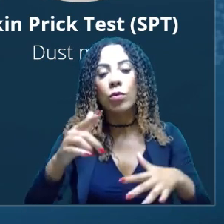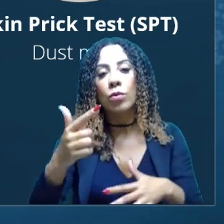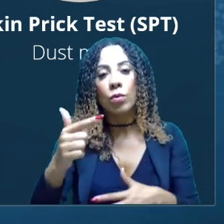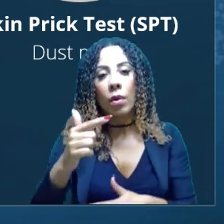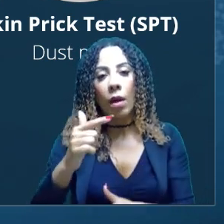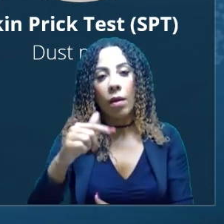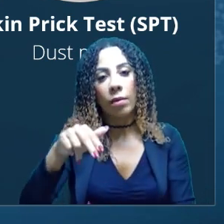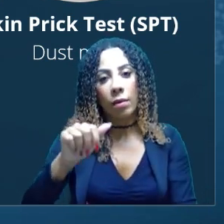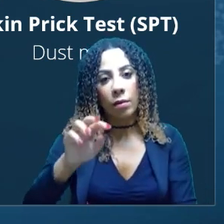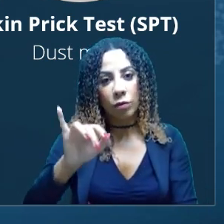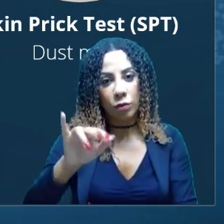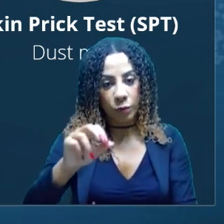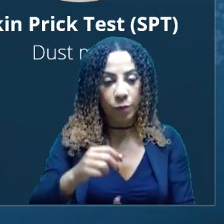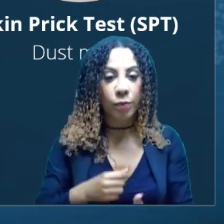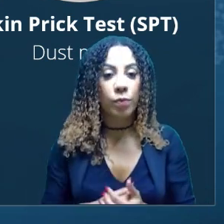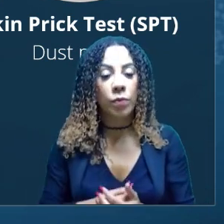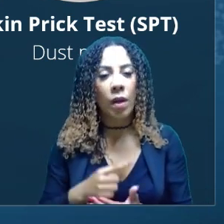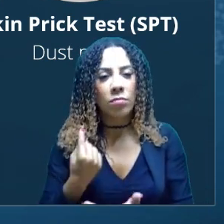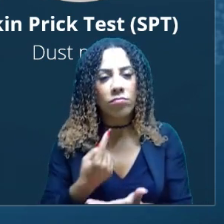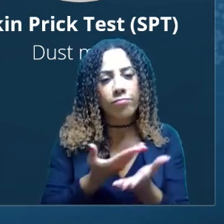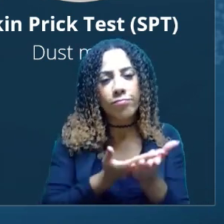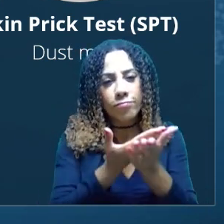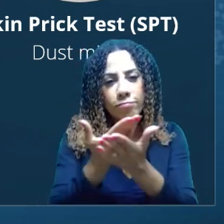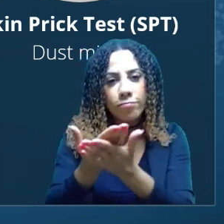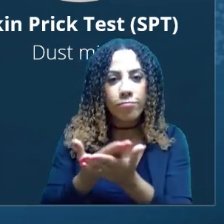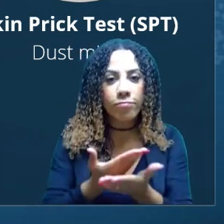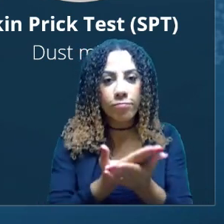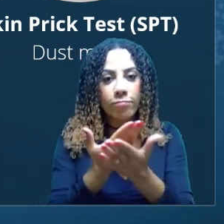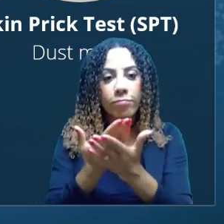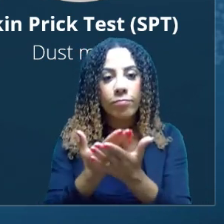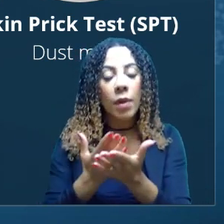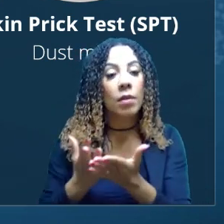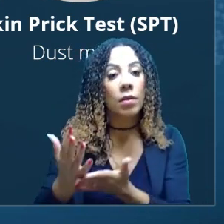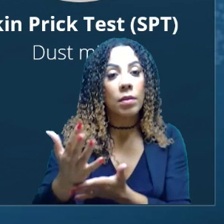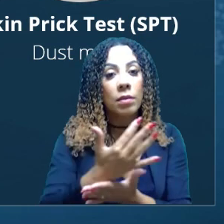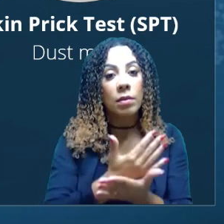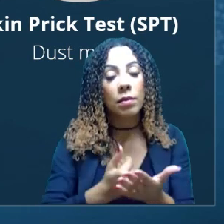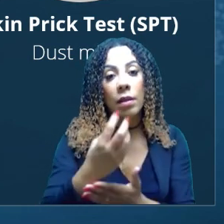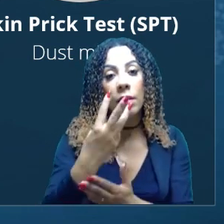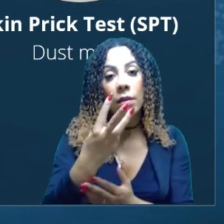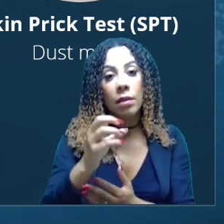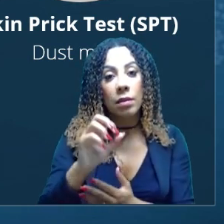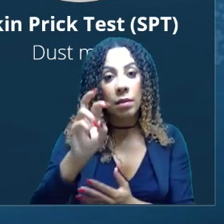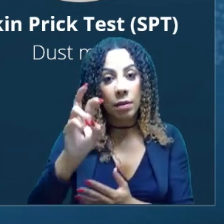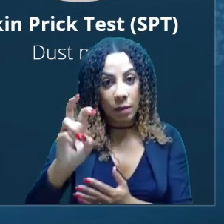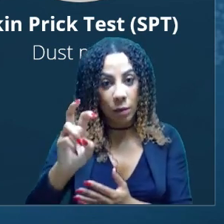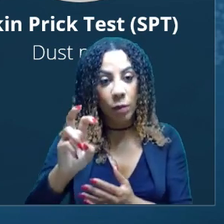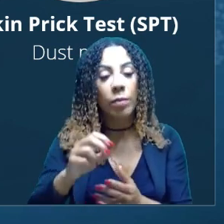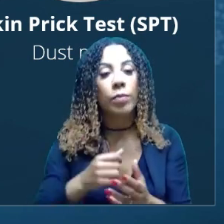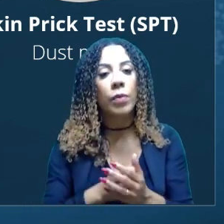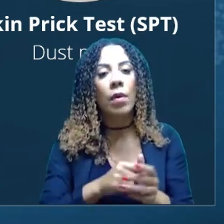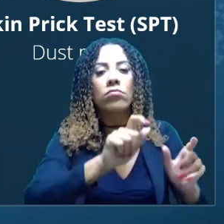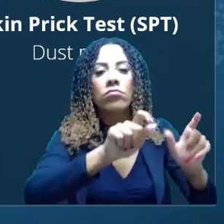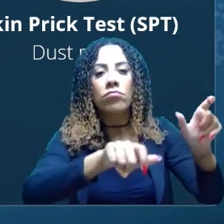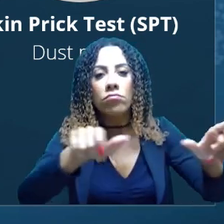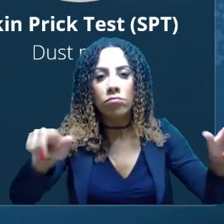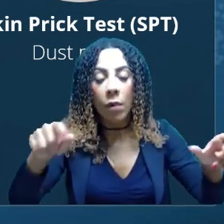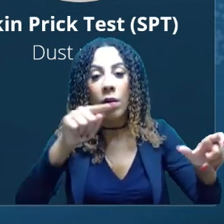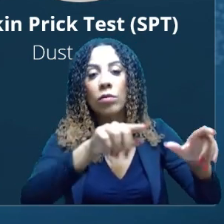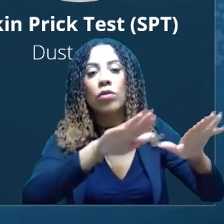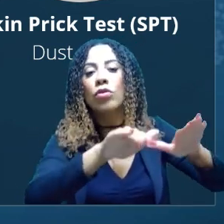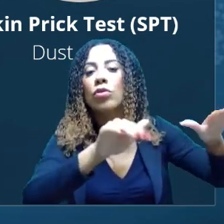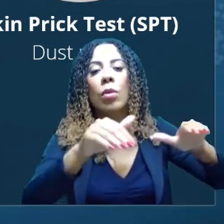nossos estudos, fizemos o recrutamento de 305 indivíduos, onde esses indivíduos eles foram recrutados através de